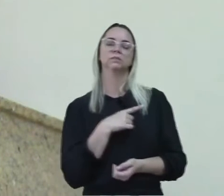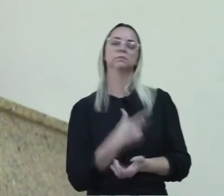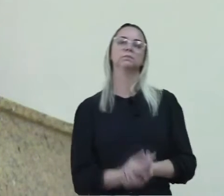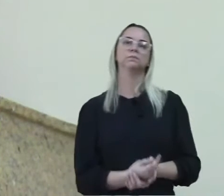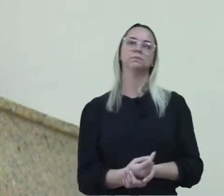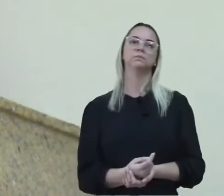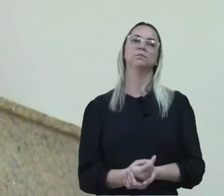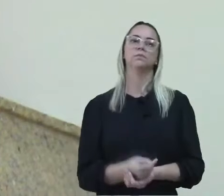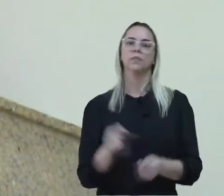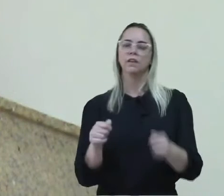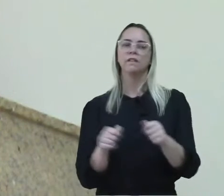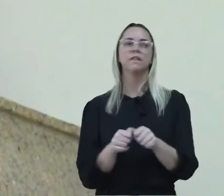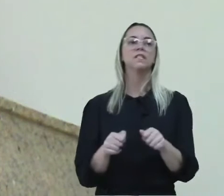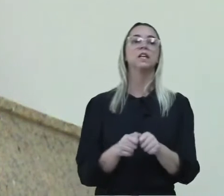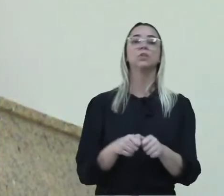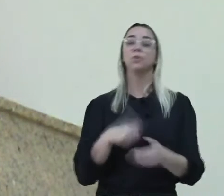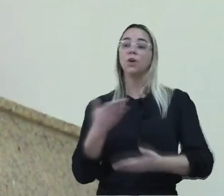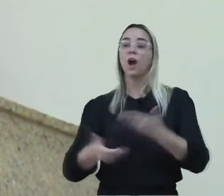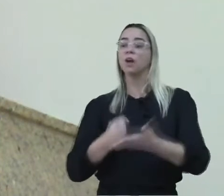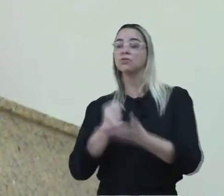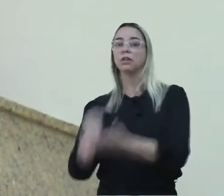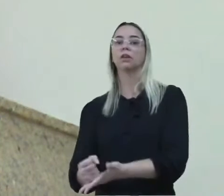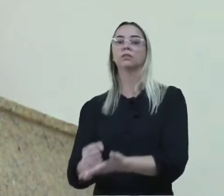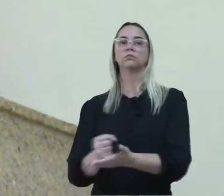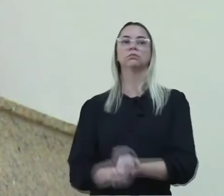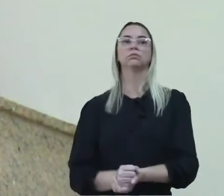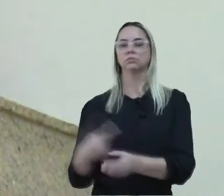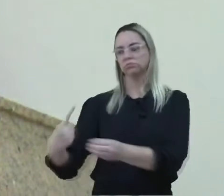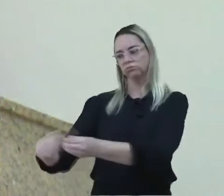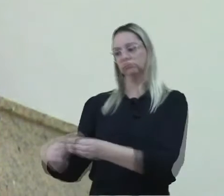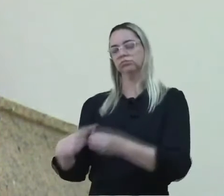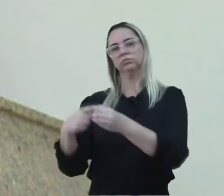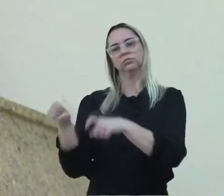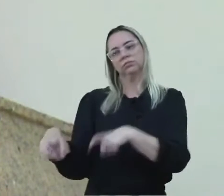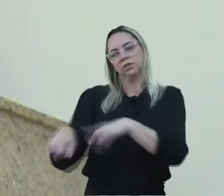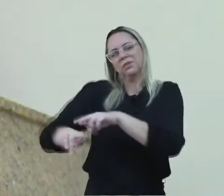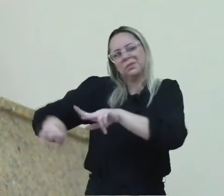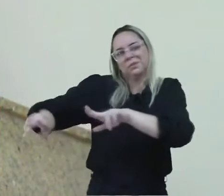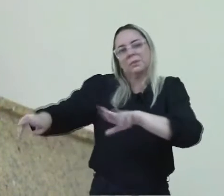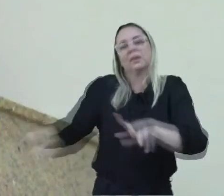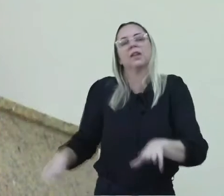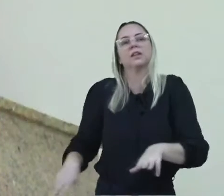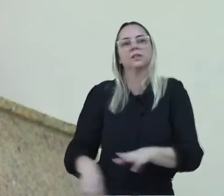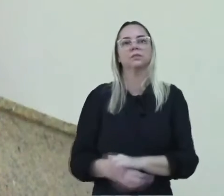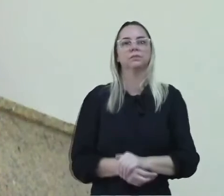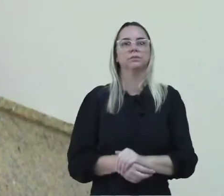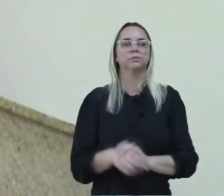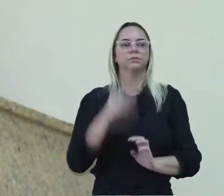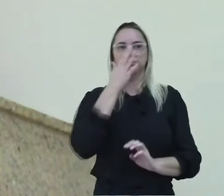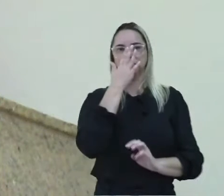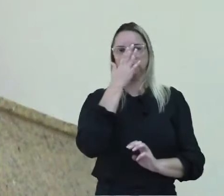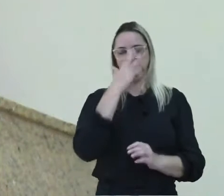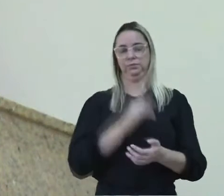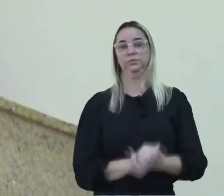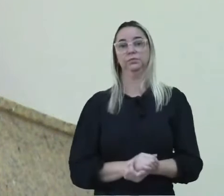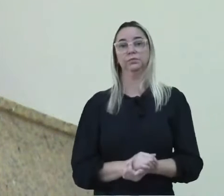fazendo atendimento às comunidades de Gama, Açude Novo, Armazém, Milho Branco, Fazenda Nova, Batalha, Segredo, enfim,